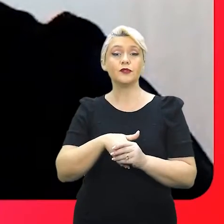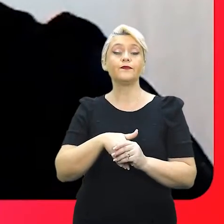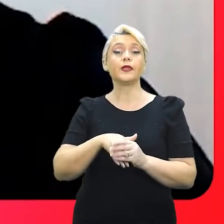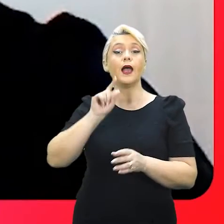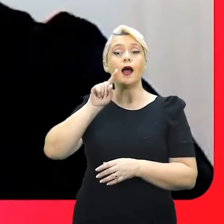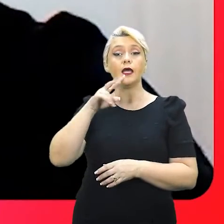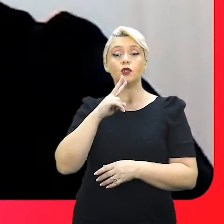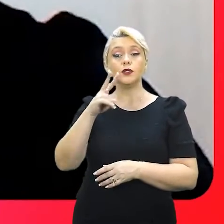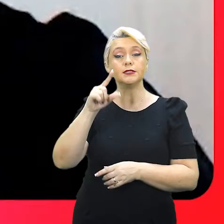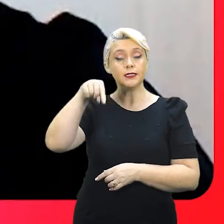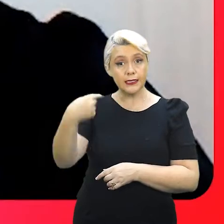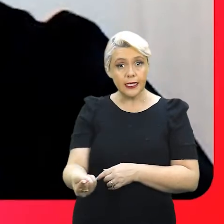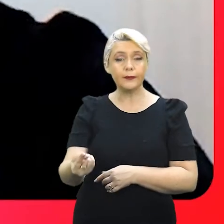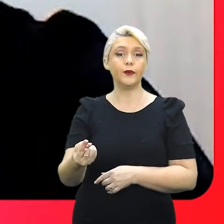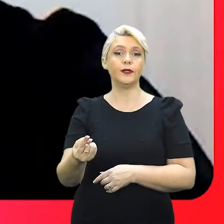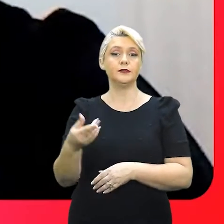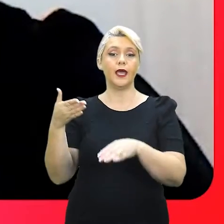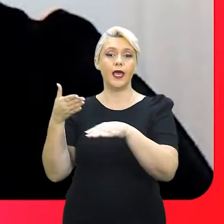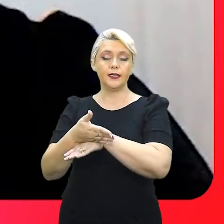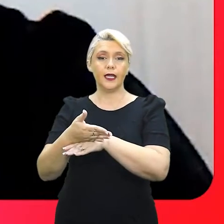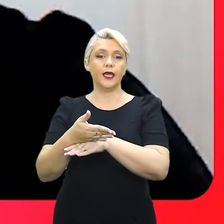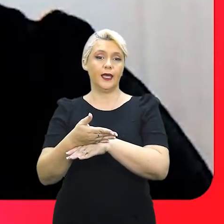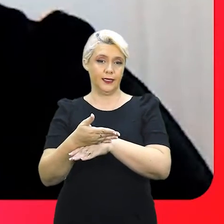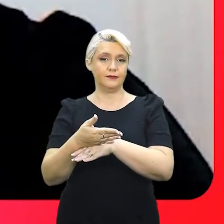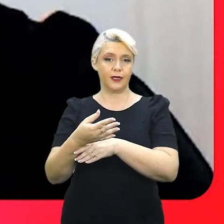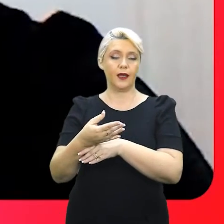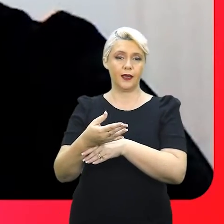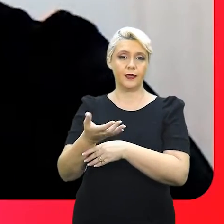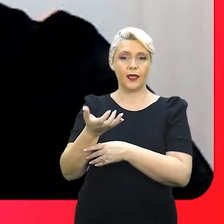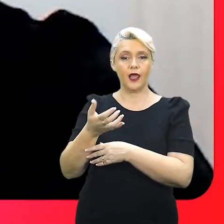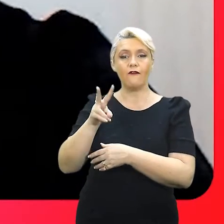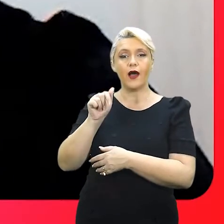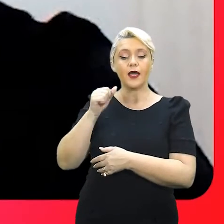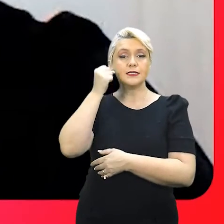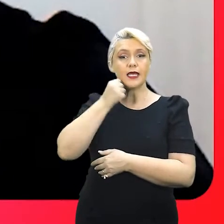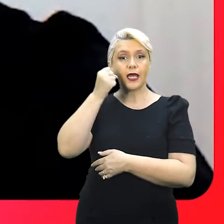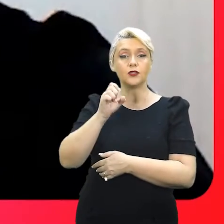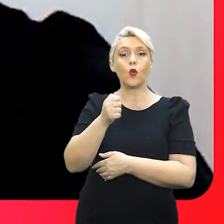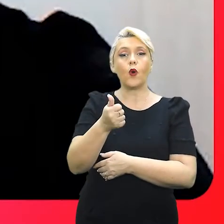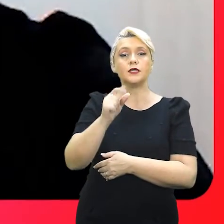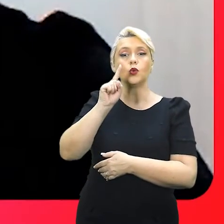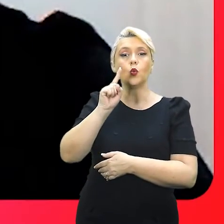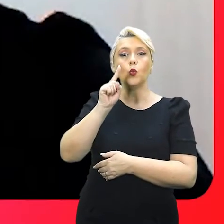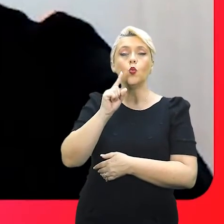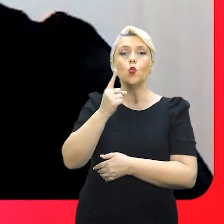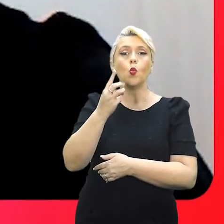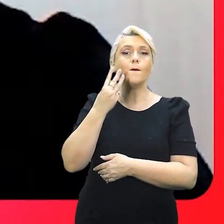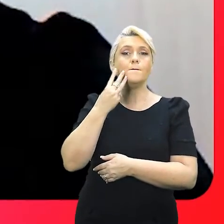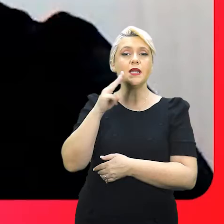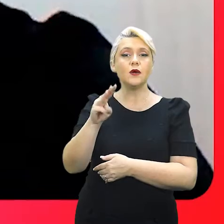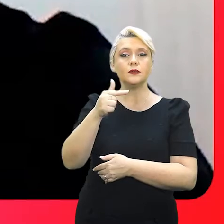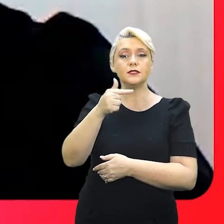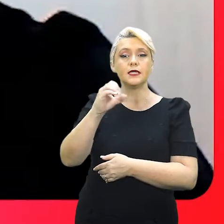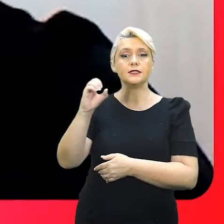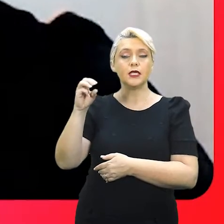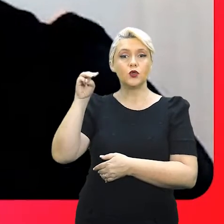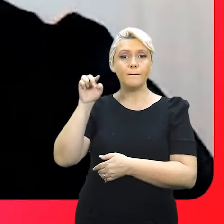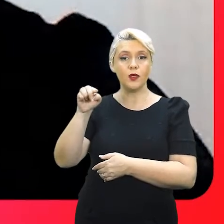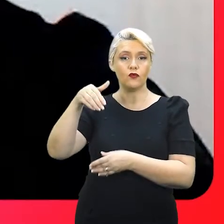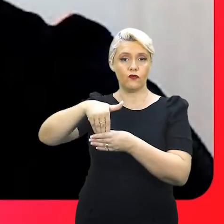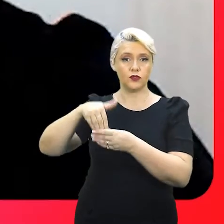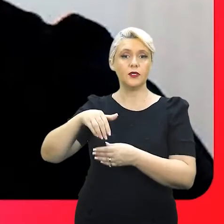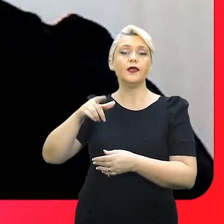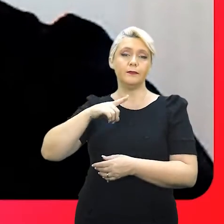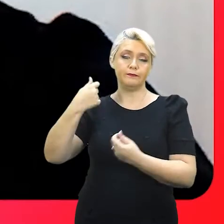2 anos entrei nessa disputa do Senado Federal, quase 1.700.000 votos, era para ter